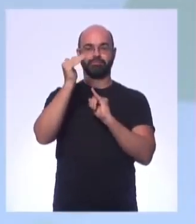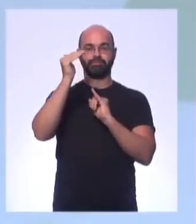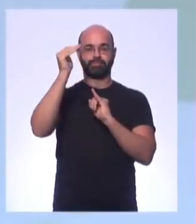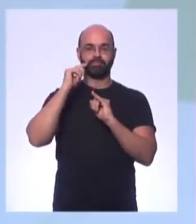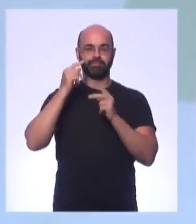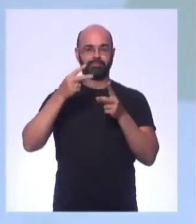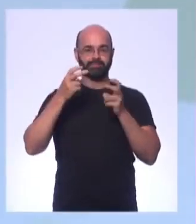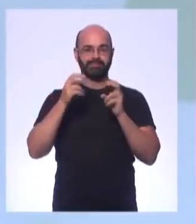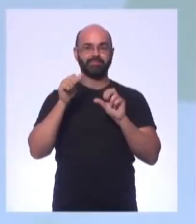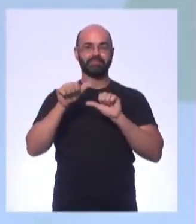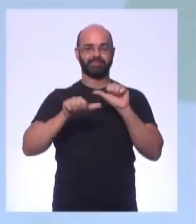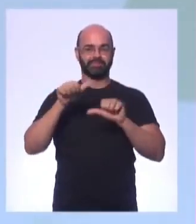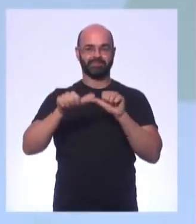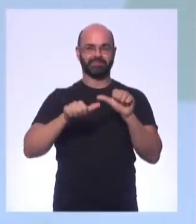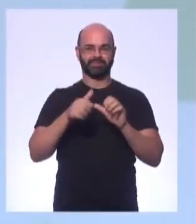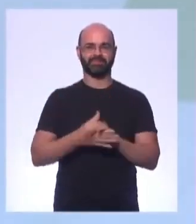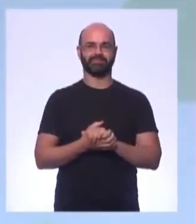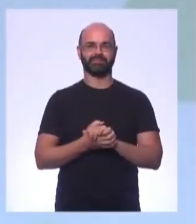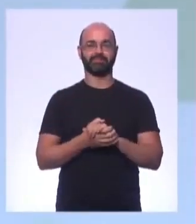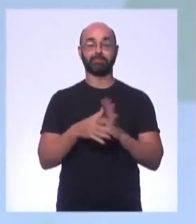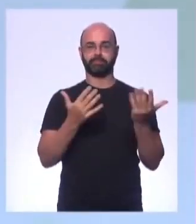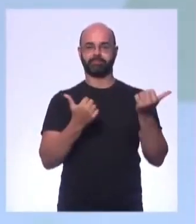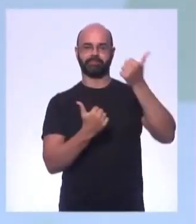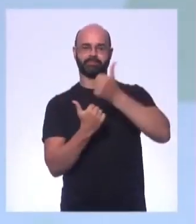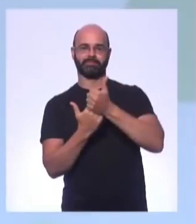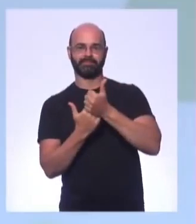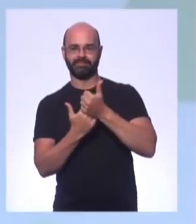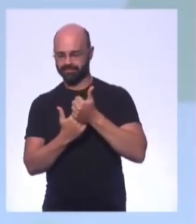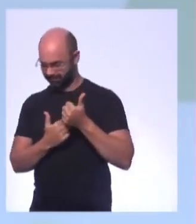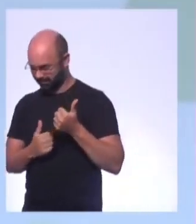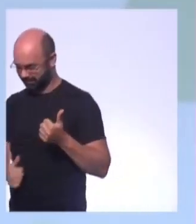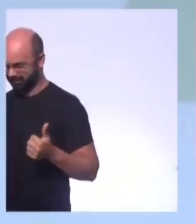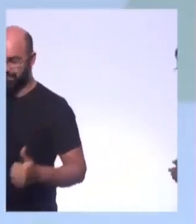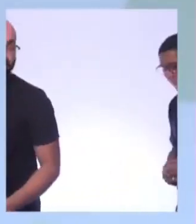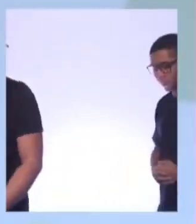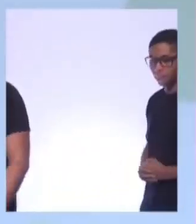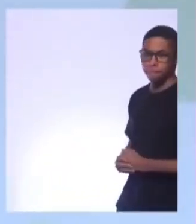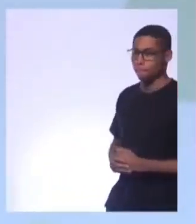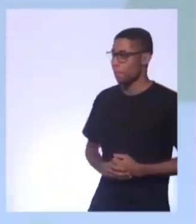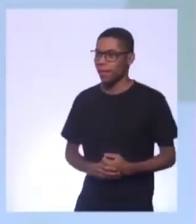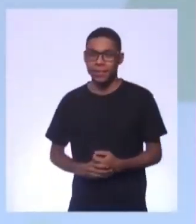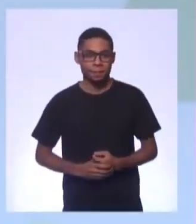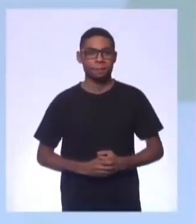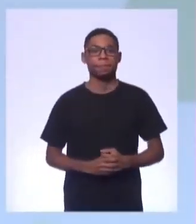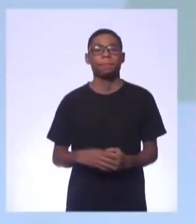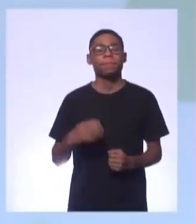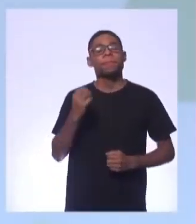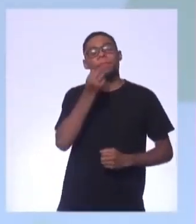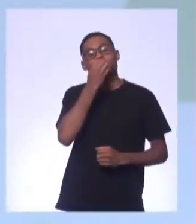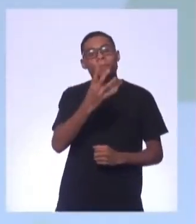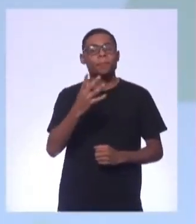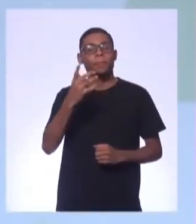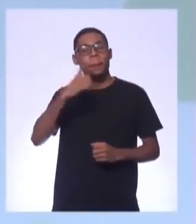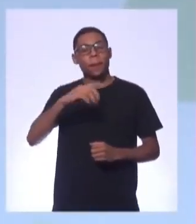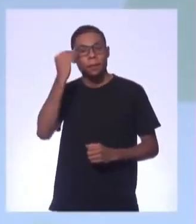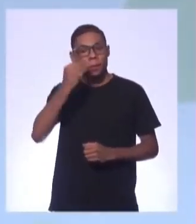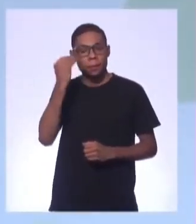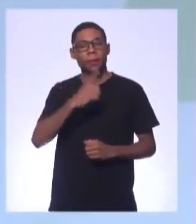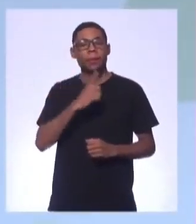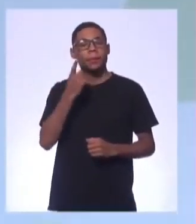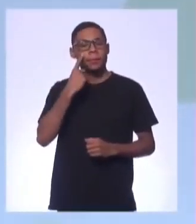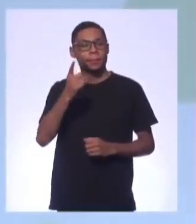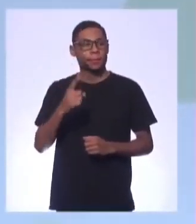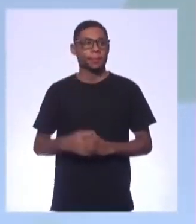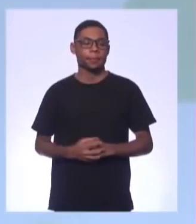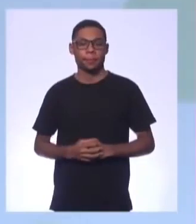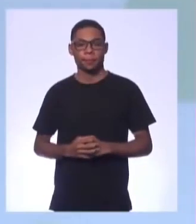e aí está havendo uma mudança na temperatura. Tem a ver também o importante também é citar, né, nesses experimentos, o que acontece? Você tem ali o bulbo, né, que